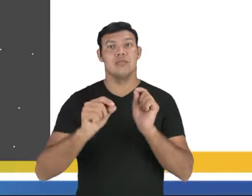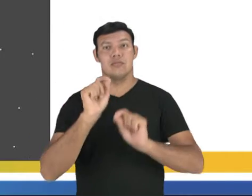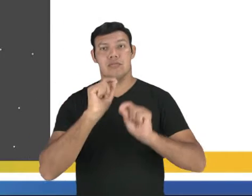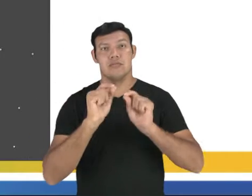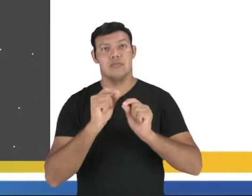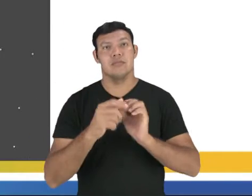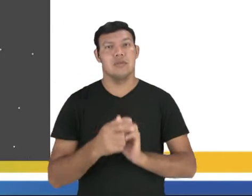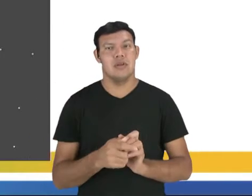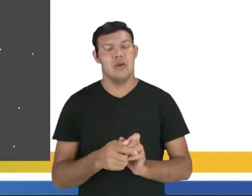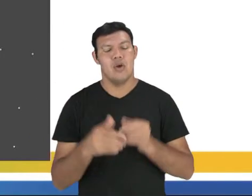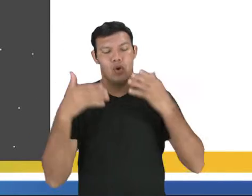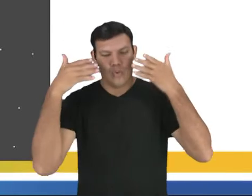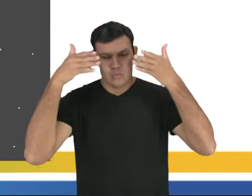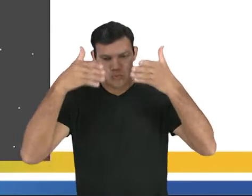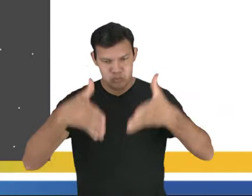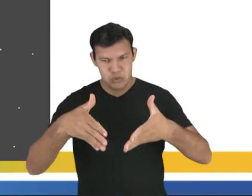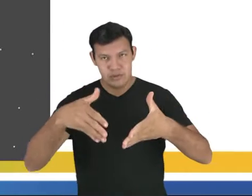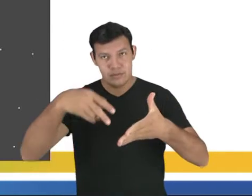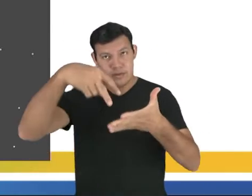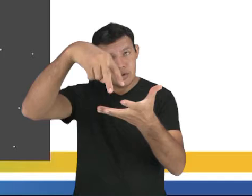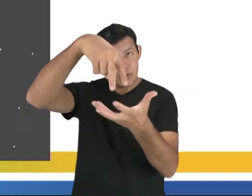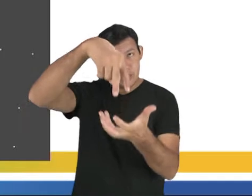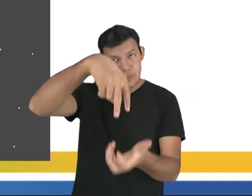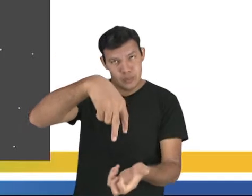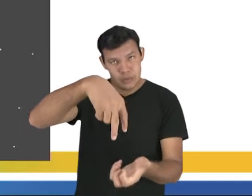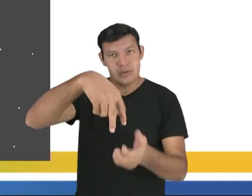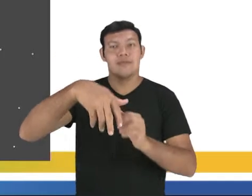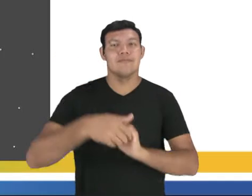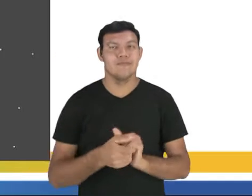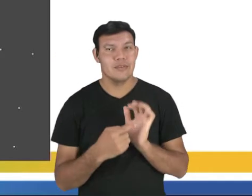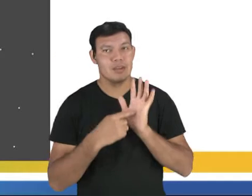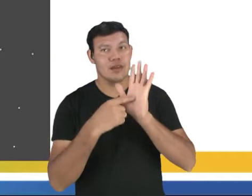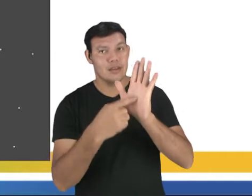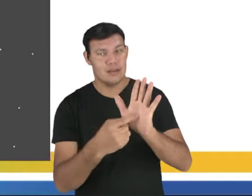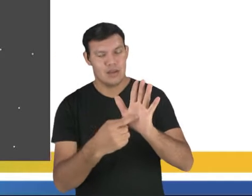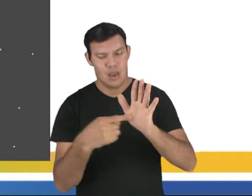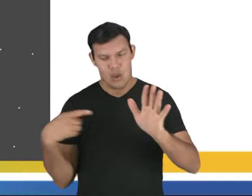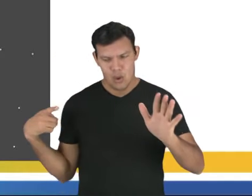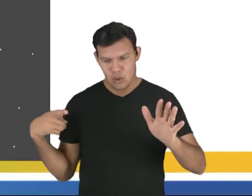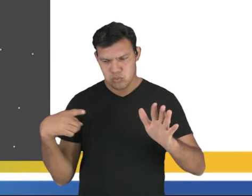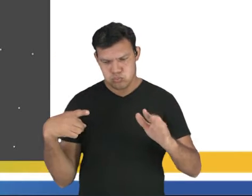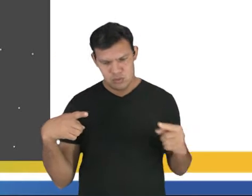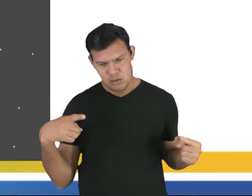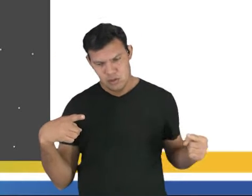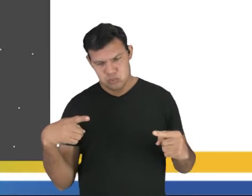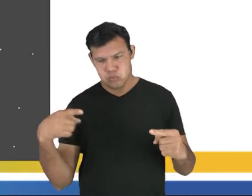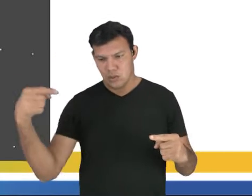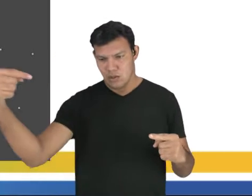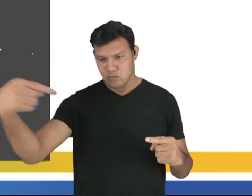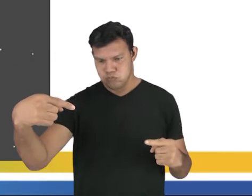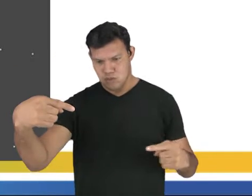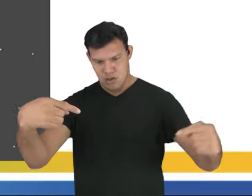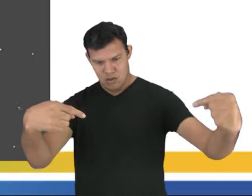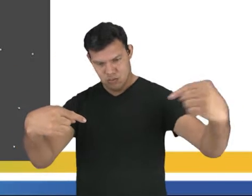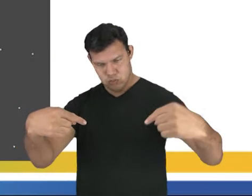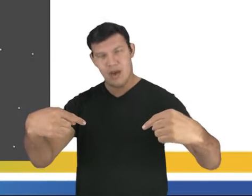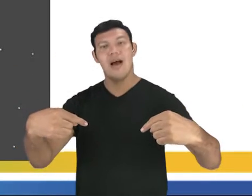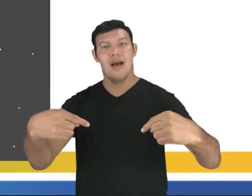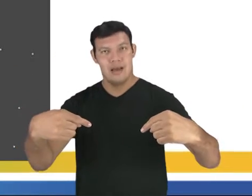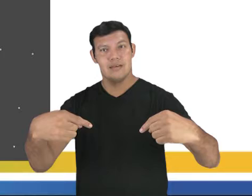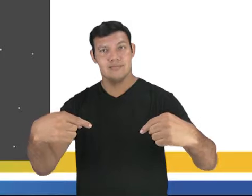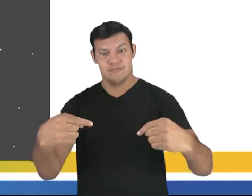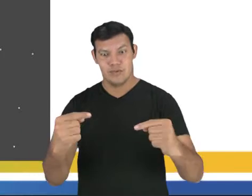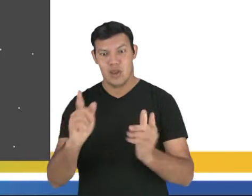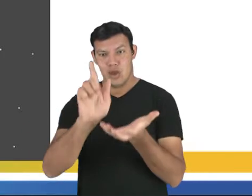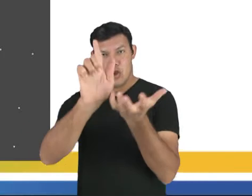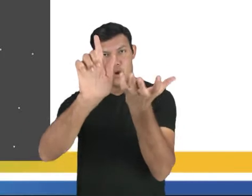atração para o centro, né? Então eu coloquei essas setinhas aí para ilustrar a direção da onde a gravidade nos